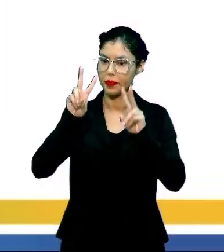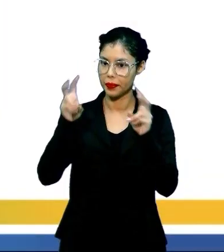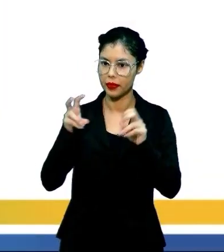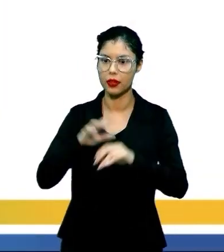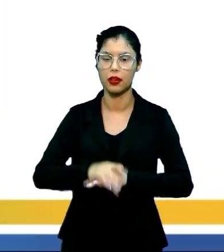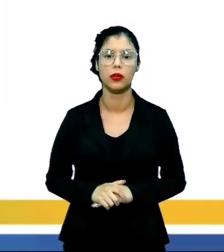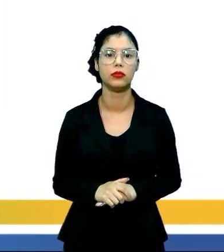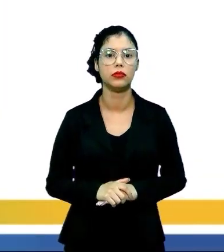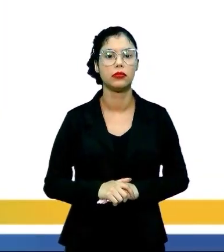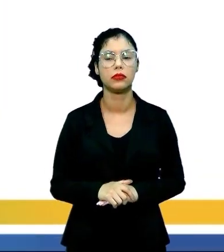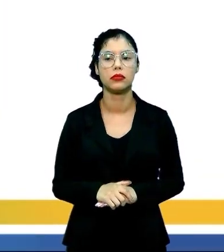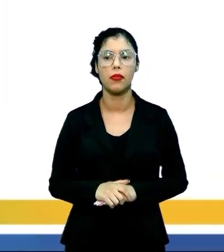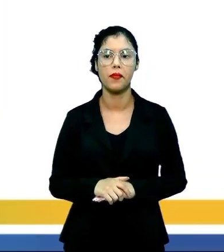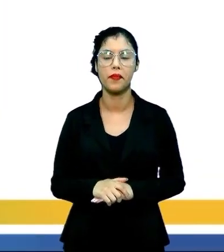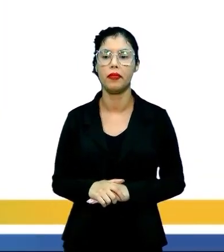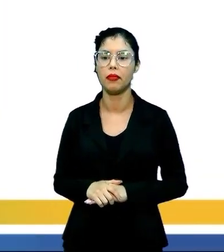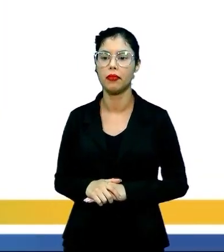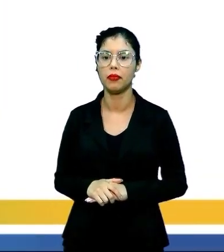abordados.